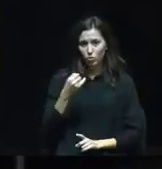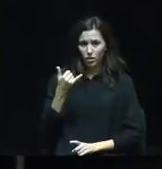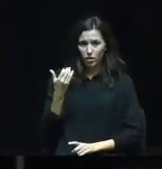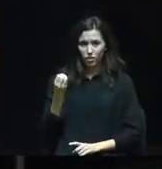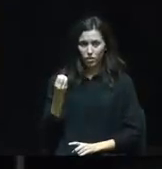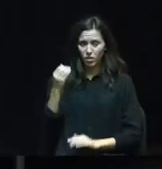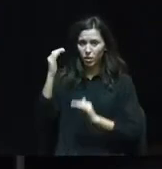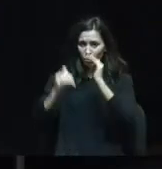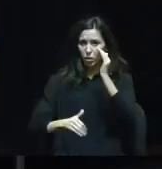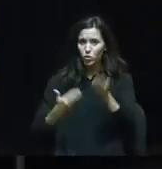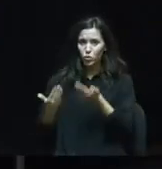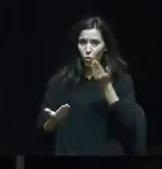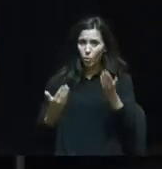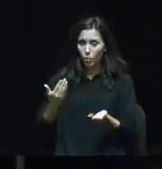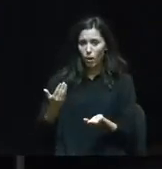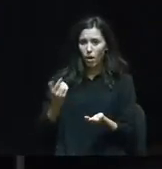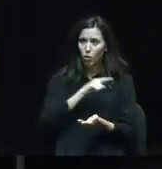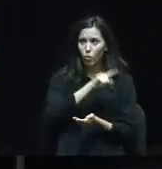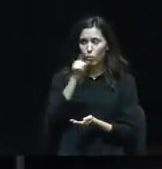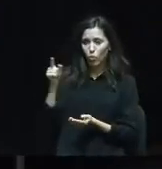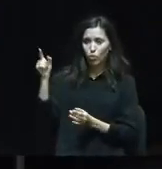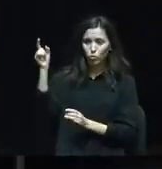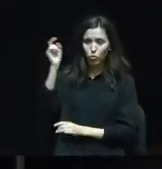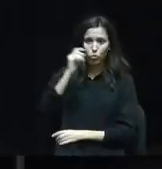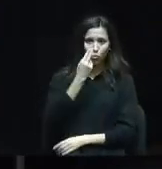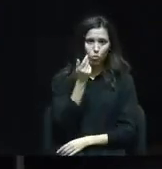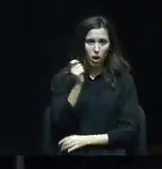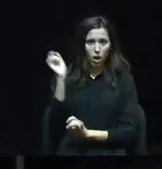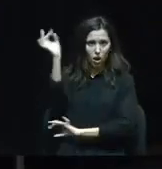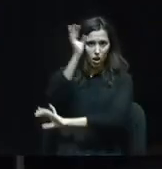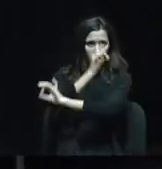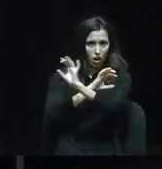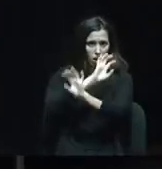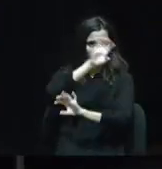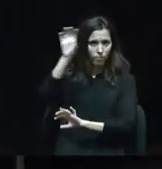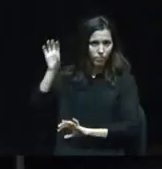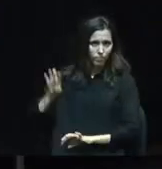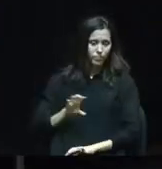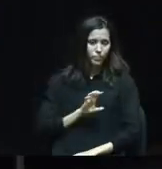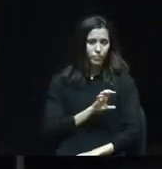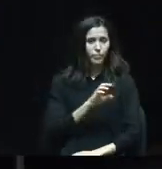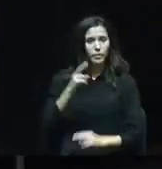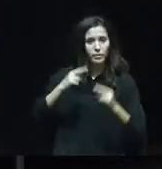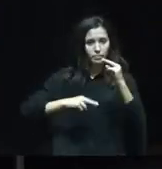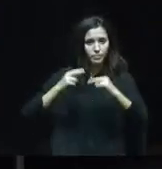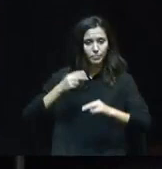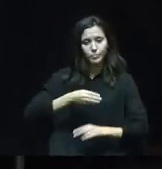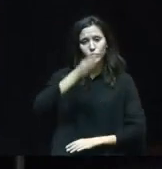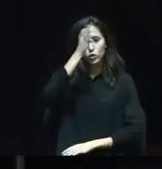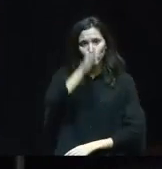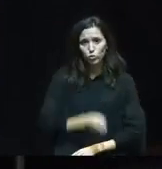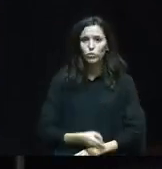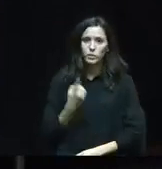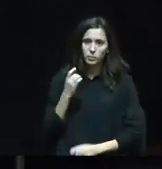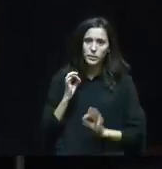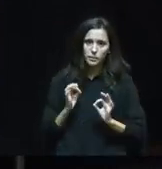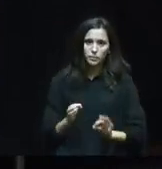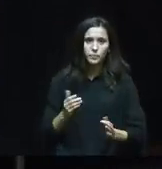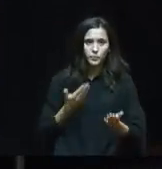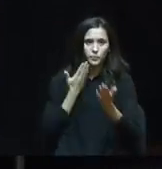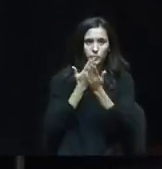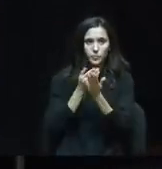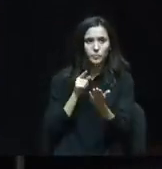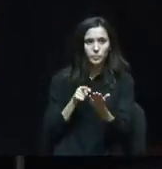média da carga fiscal nos Estados-membros da União Europeia. A progressividade fiscal é o princípio basilar de uma taxação justa. Esta